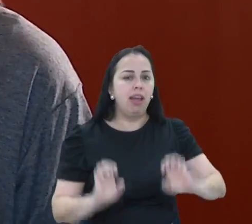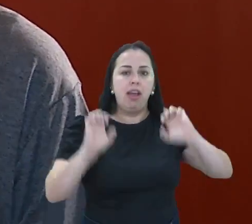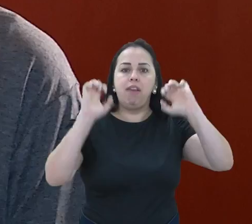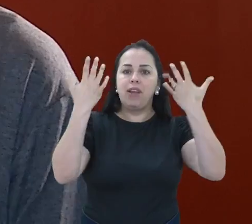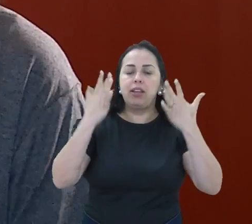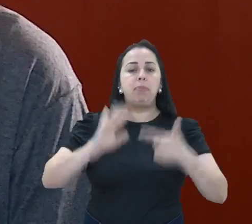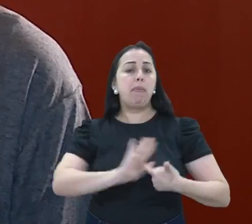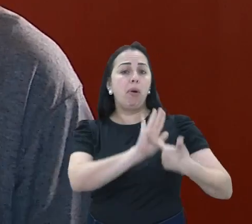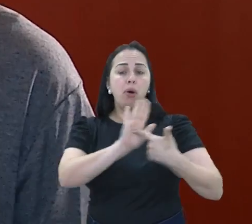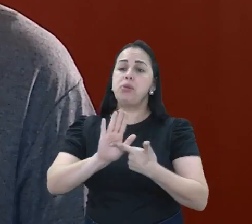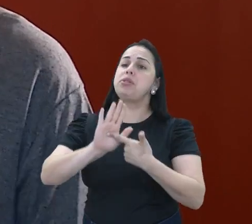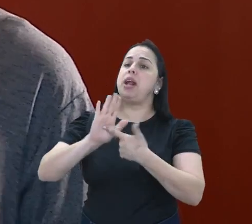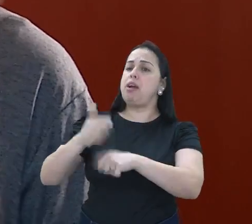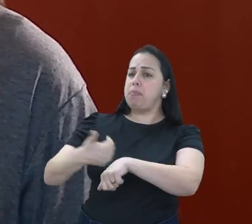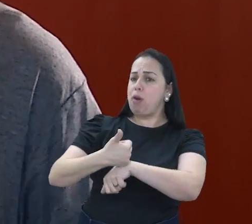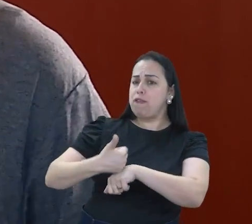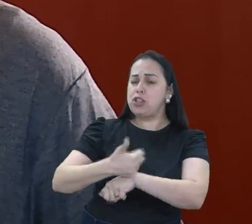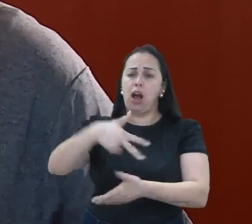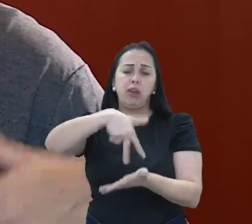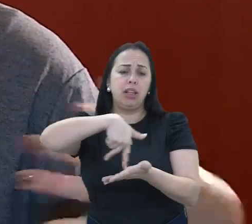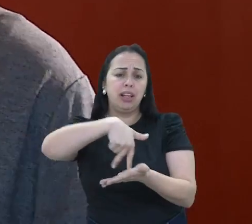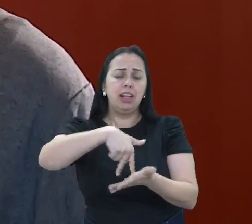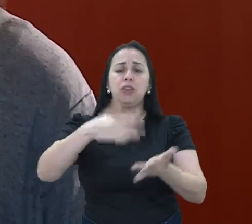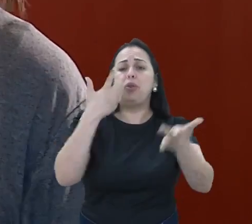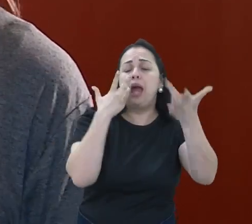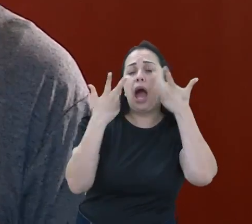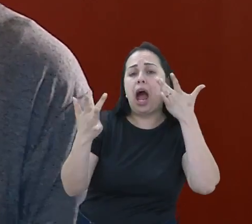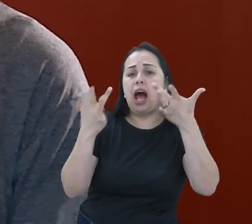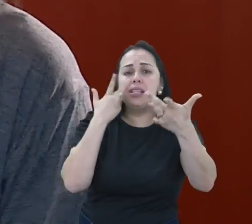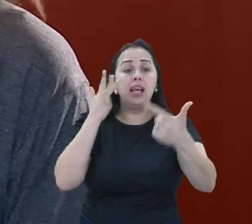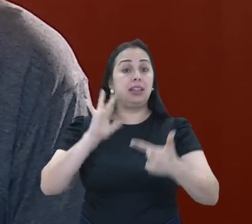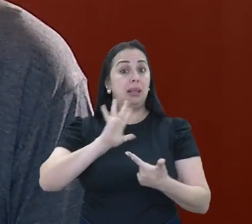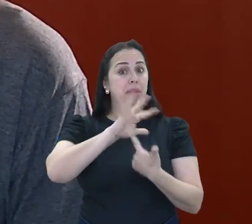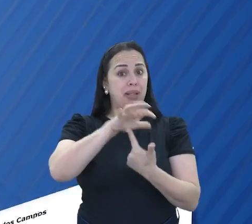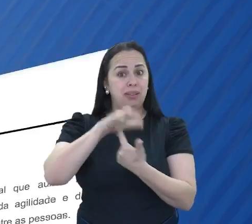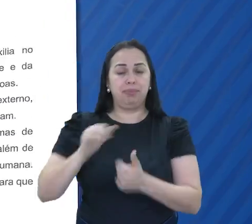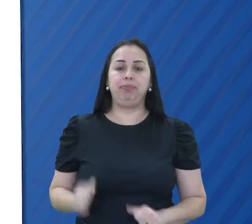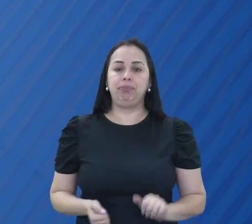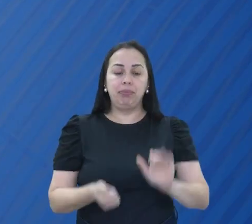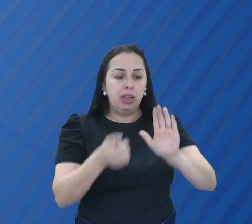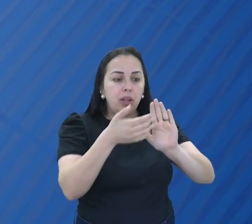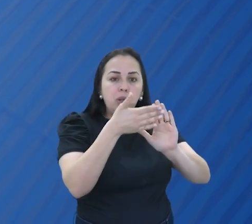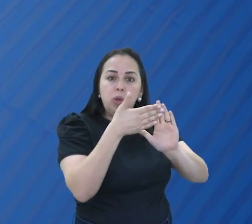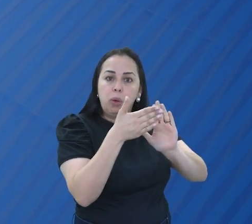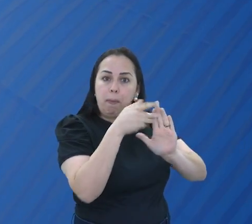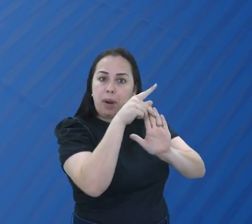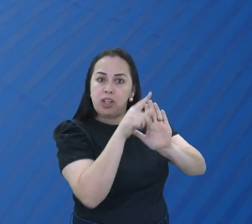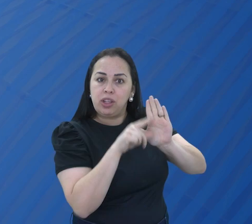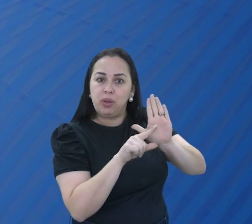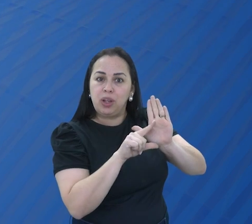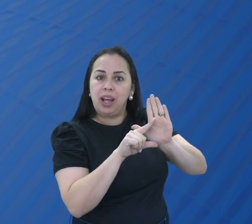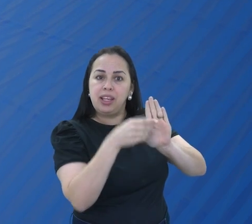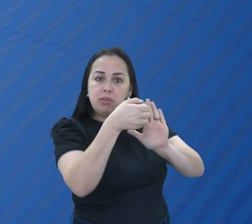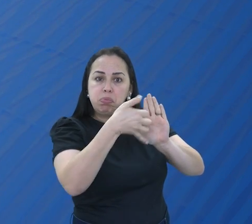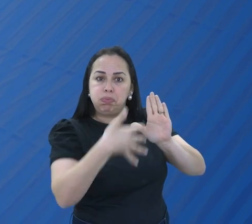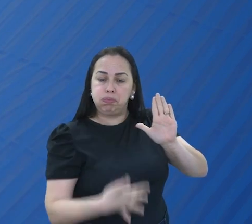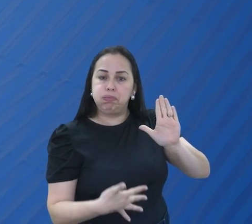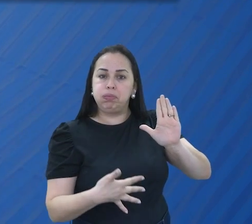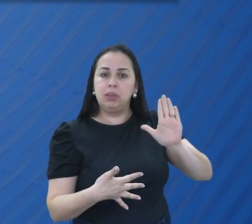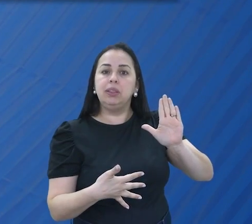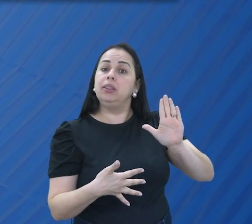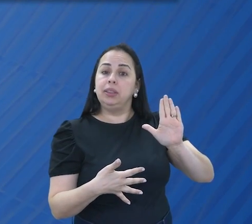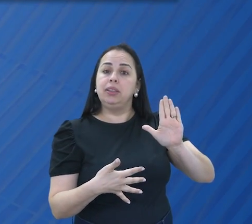oportunidades da gente estar levando o nosso trabalho para os palcos, para os teatros, para as praças. A justificativa do projeto, aprovada